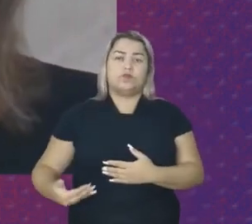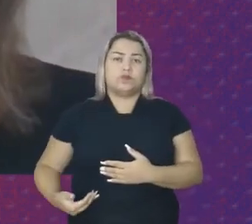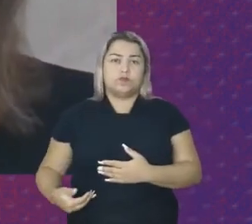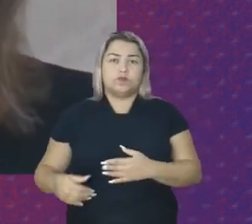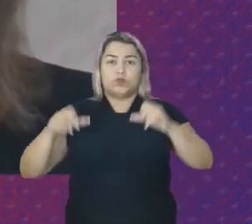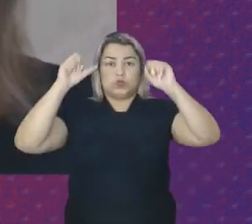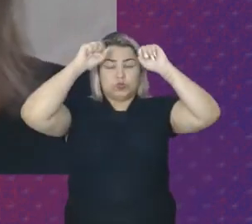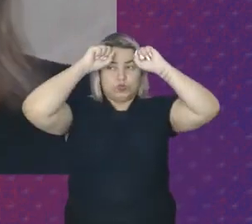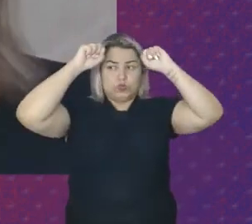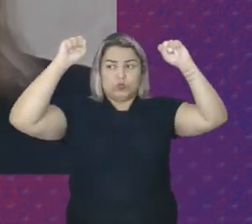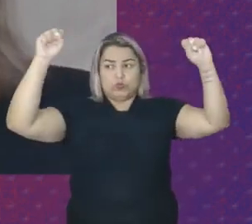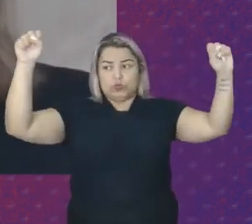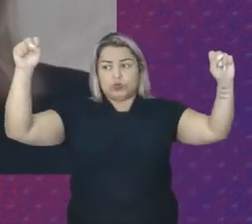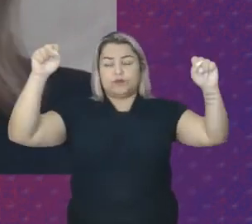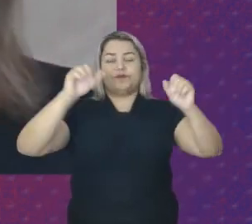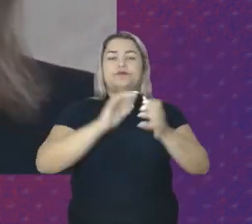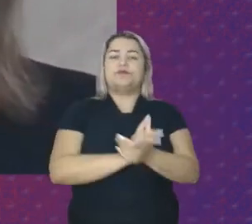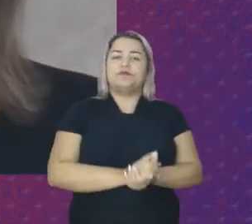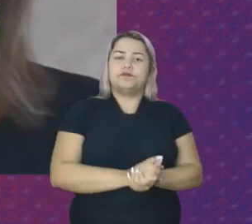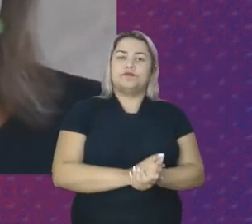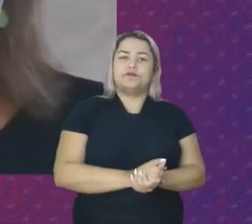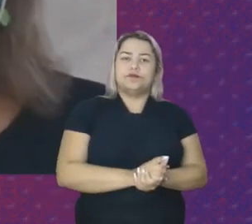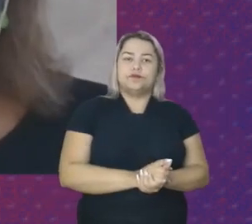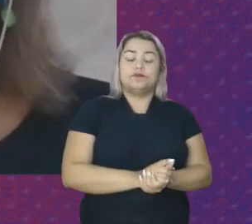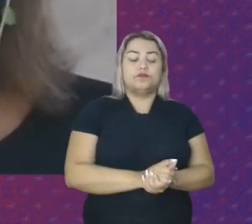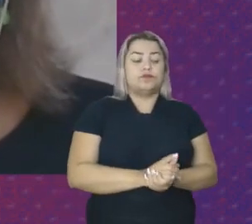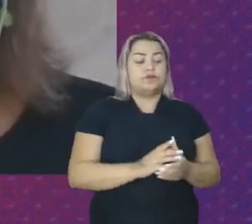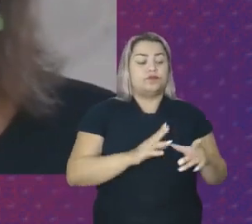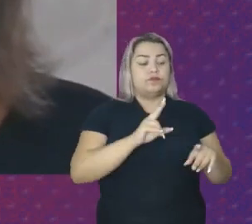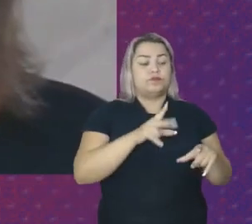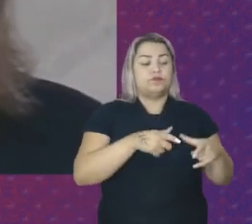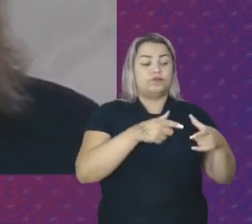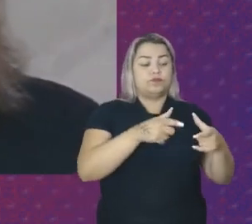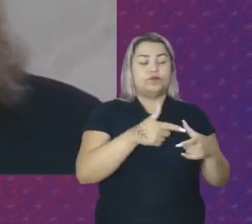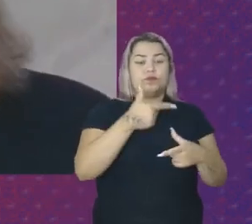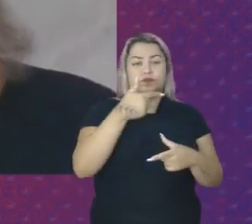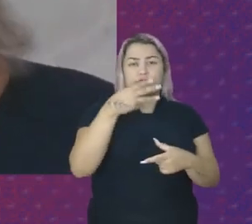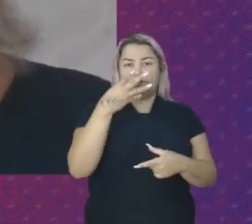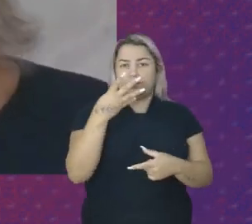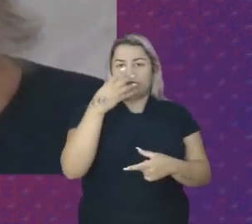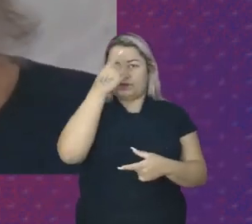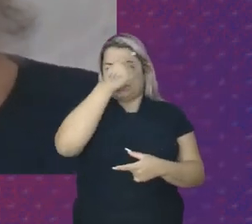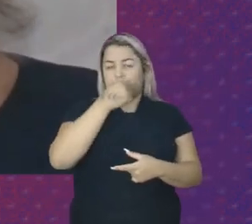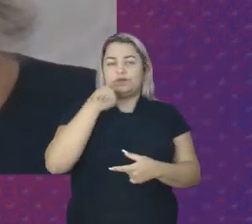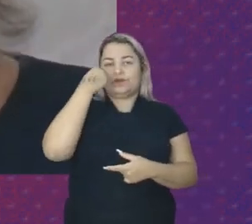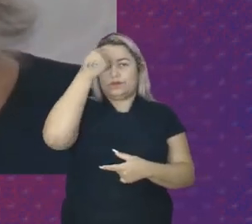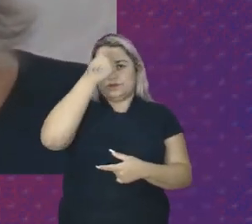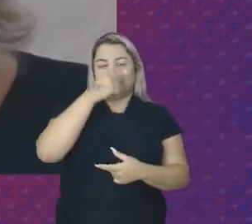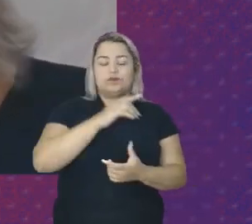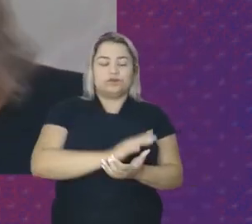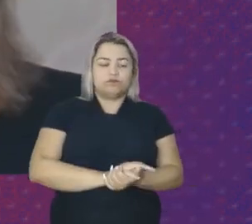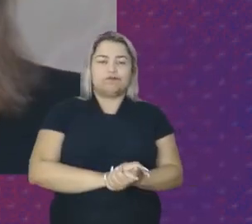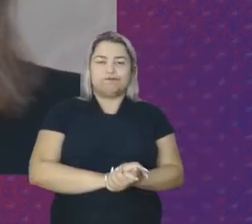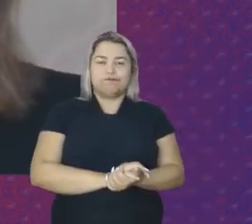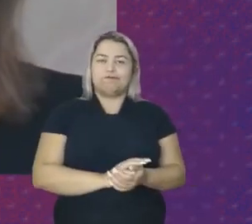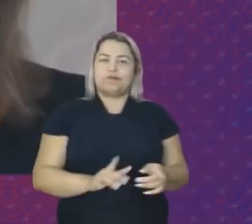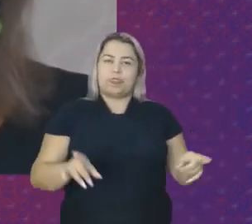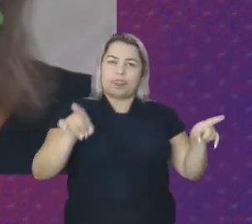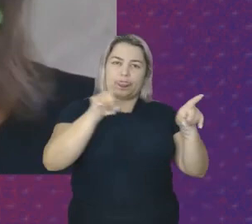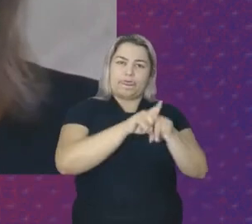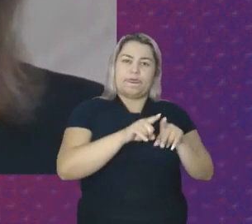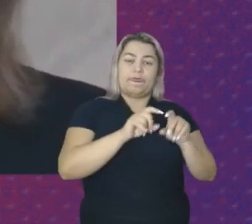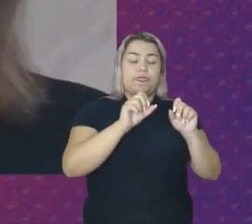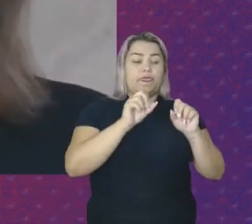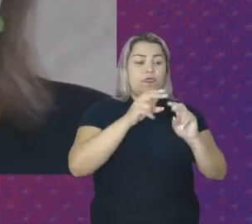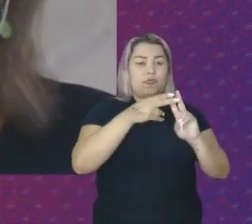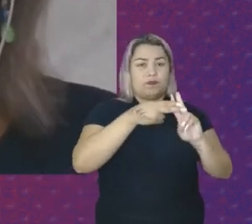de Justiça, hospedagem provisória de 24 horas. Isso prevê uma parceria com o Sistema Único